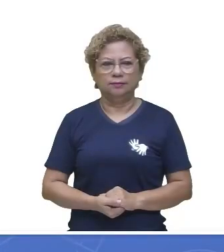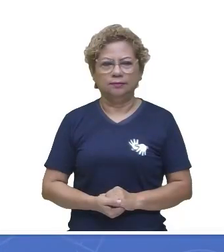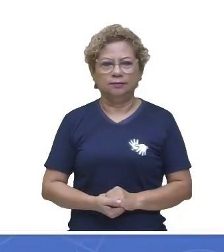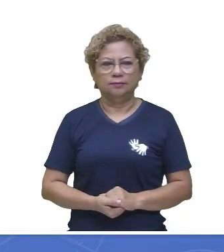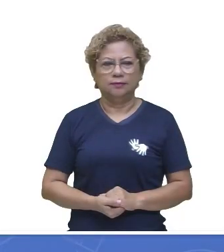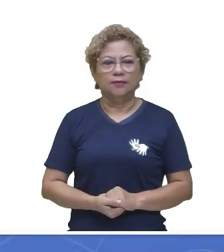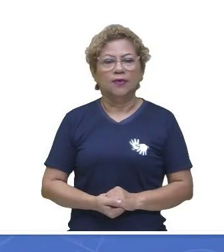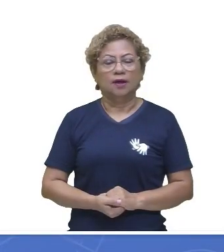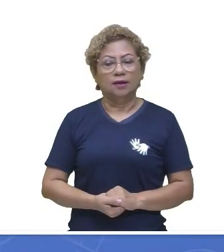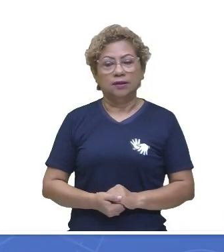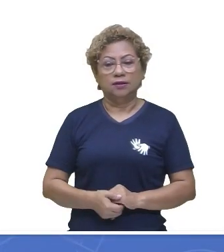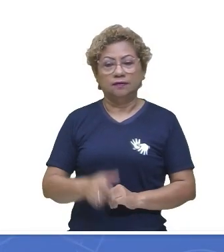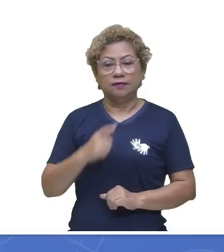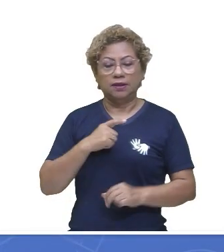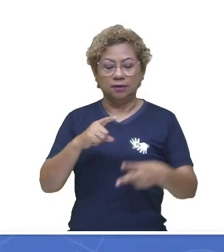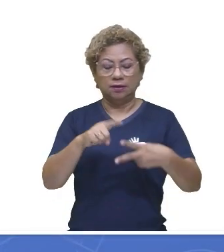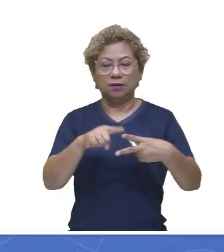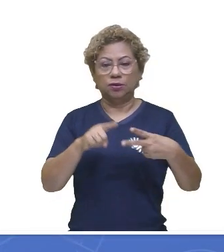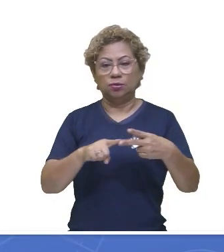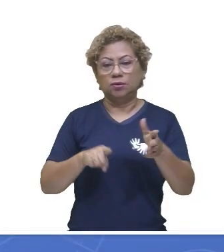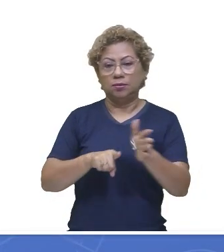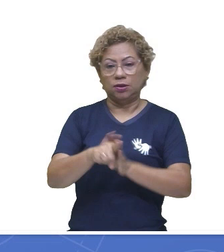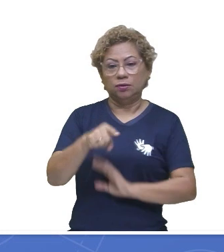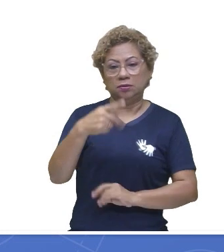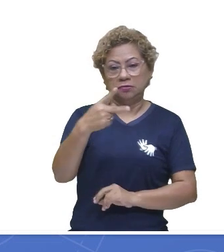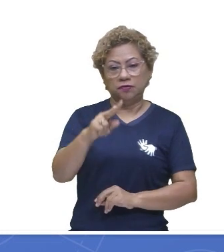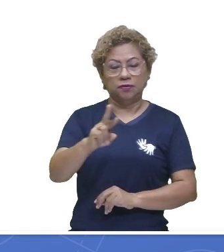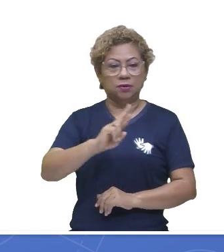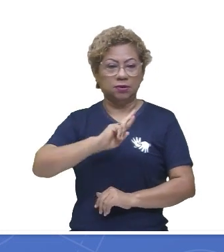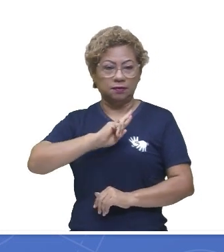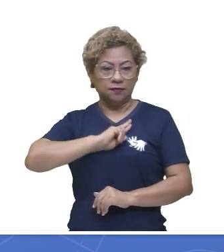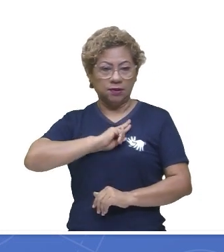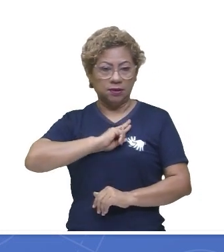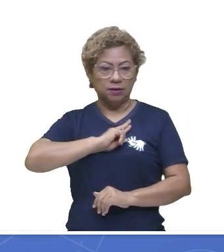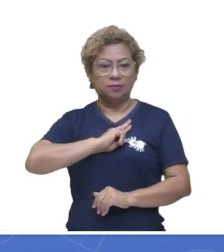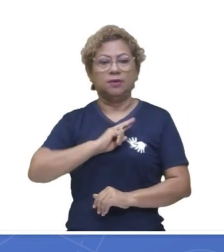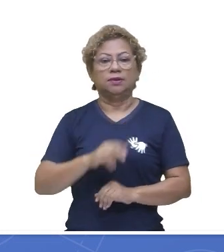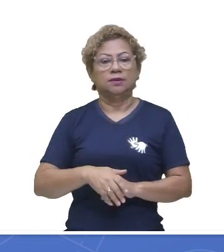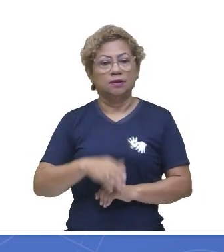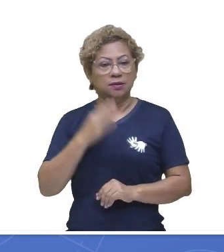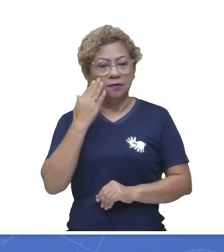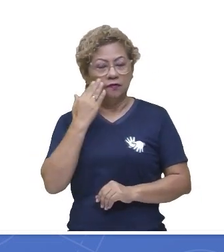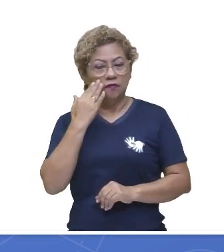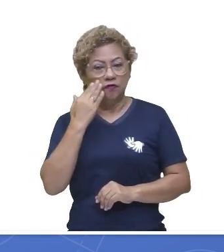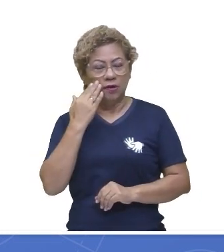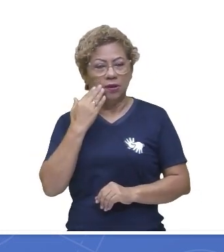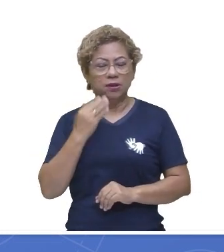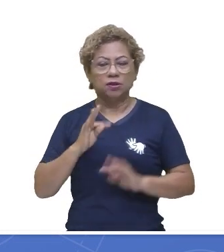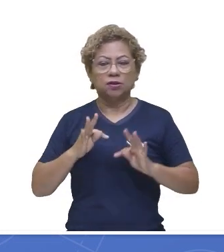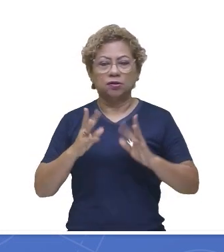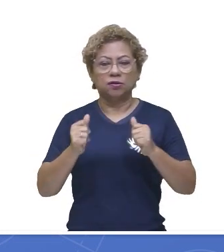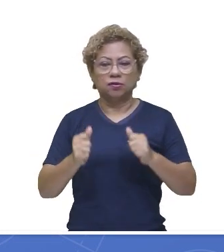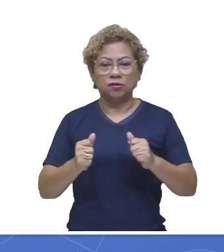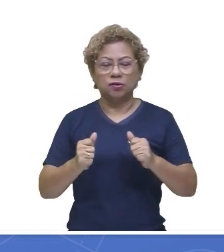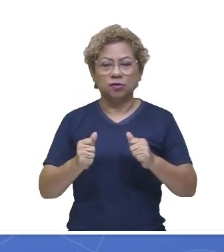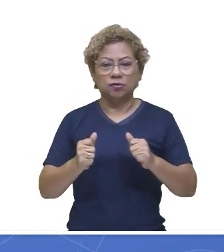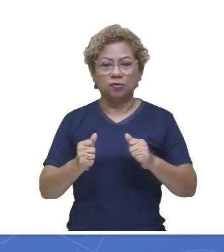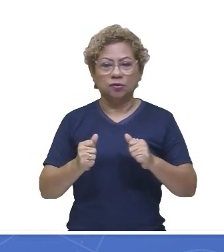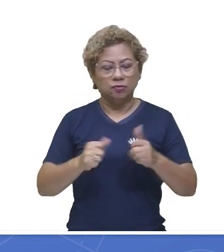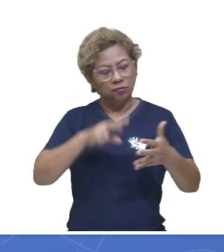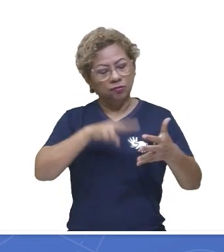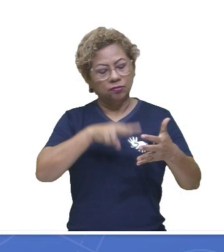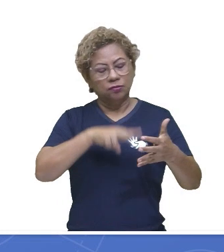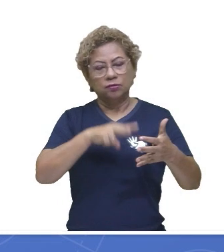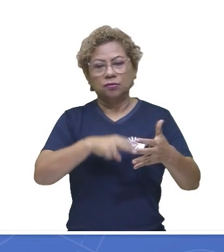Nós temos aí duas questões para você utilizar os exemplos que foram utilizados aqui por mim e calcularem, na primeira